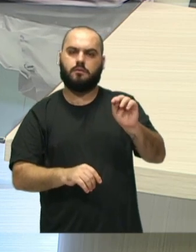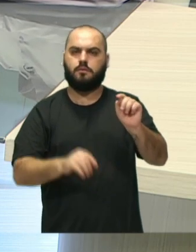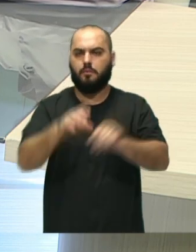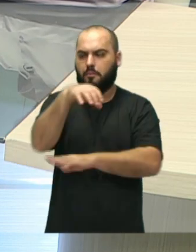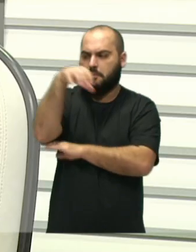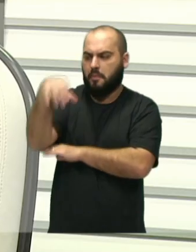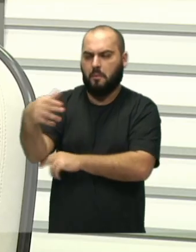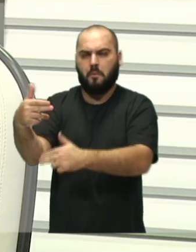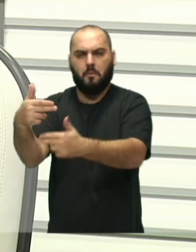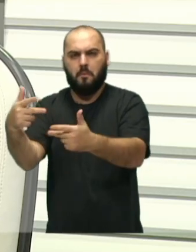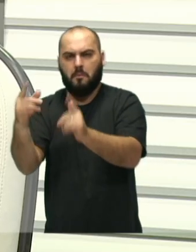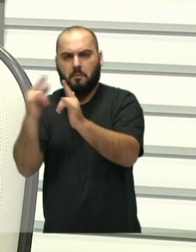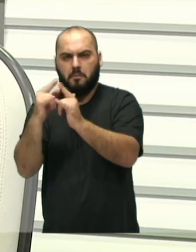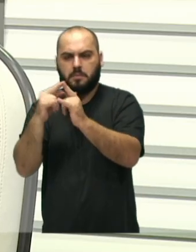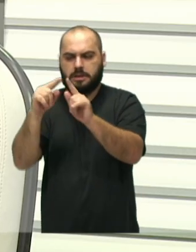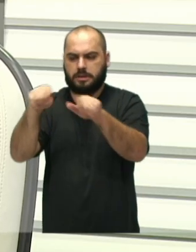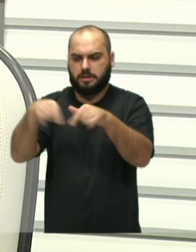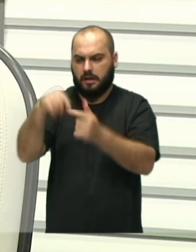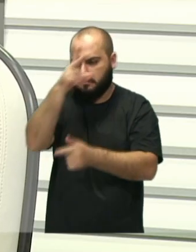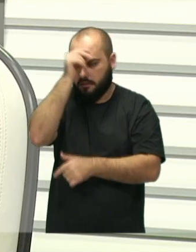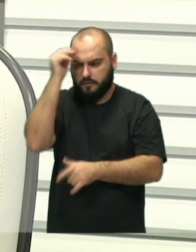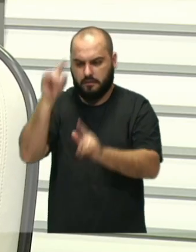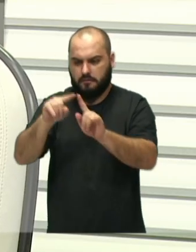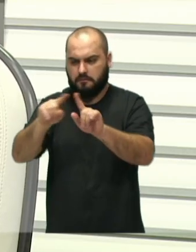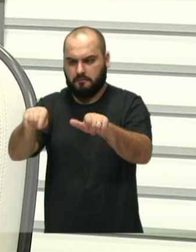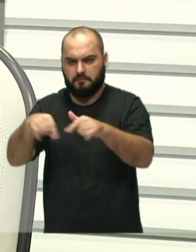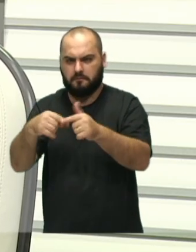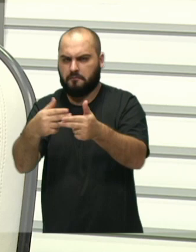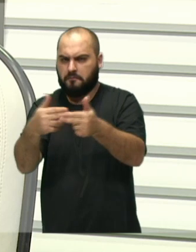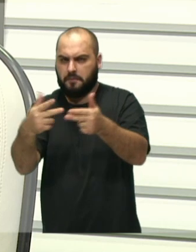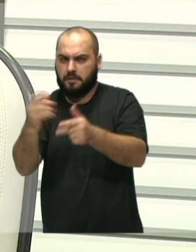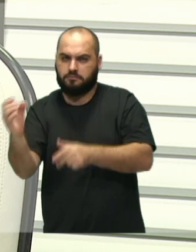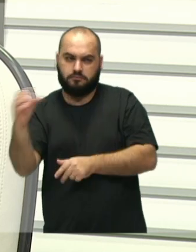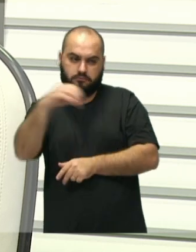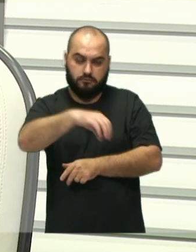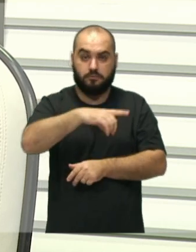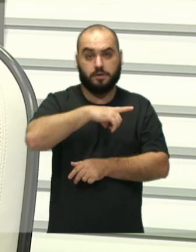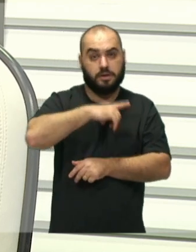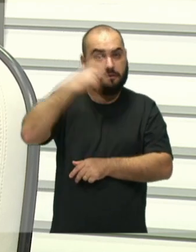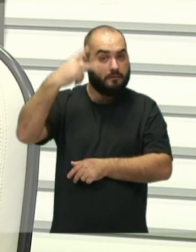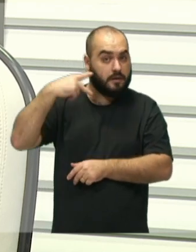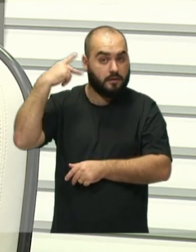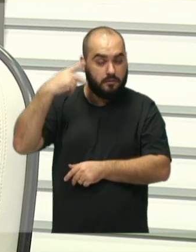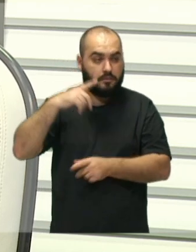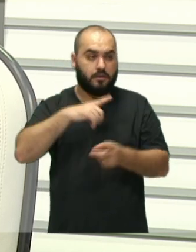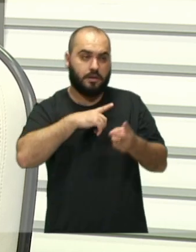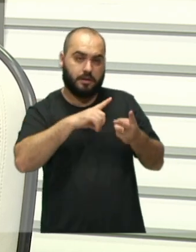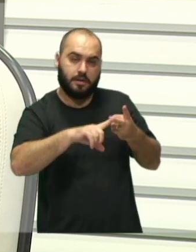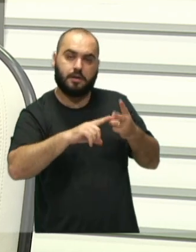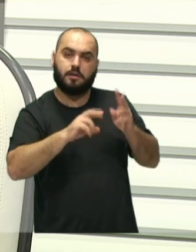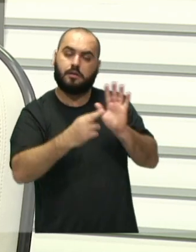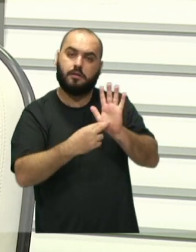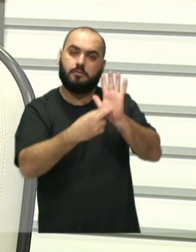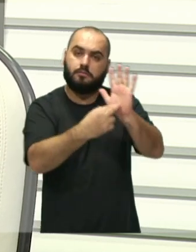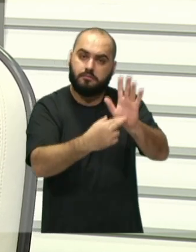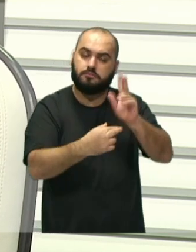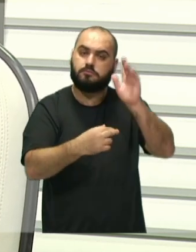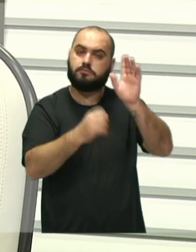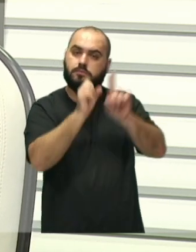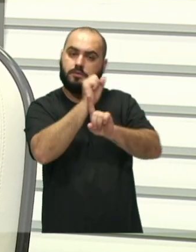próprio Porto a gabinete do prefeito interessa comissão é mista ela tem vereadores e tem representantes da Associação